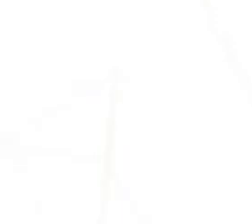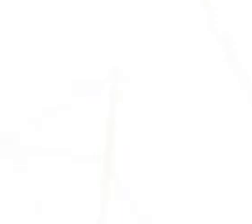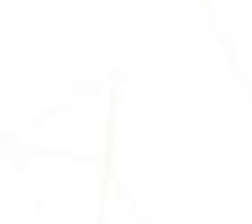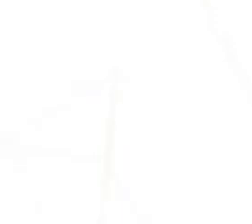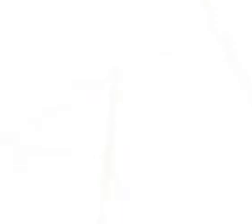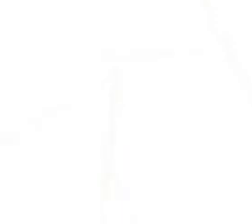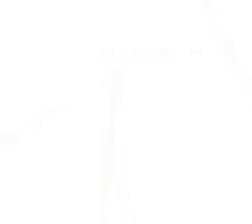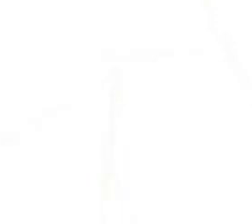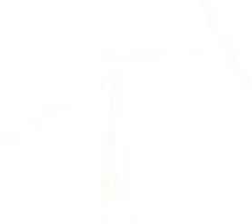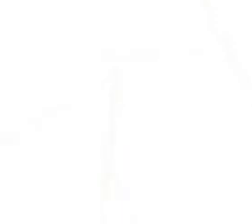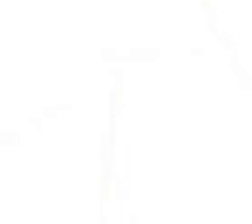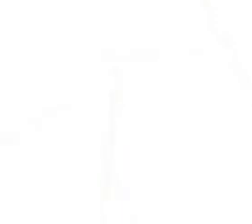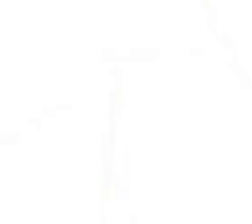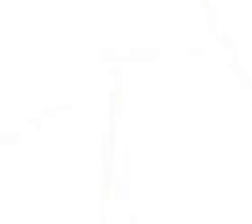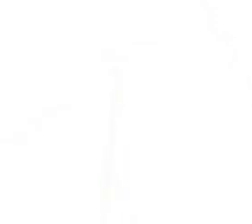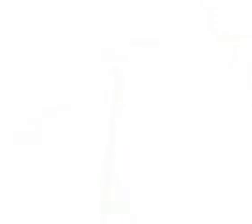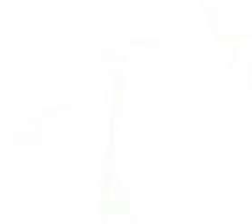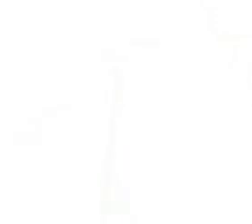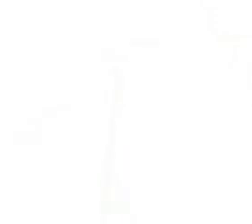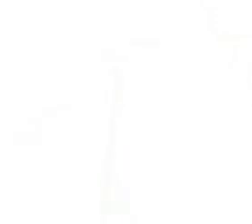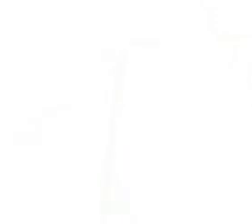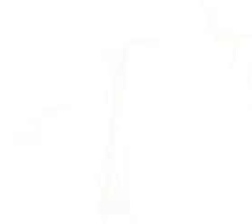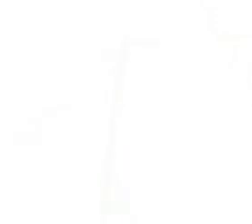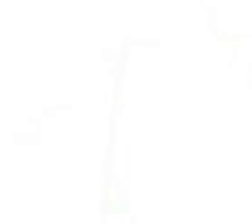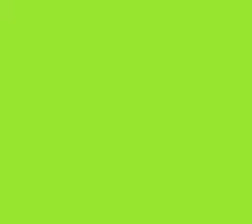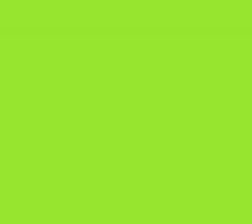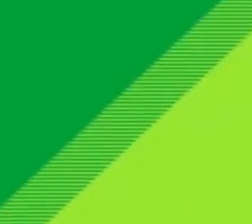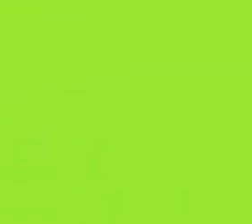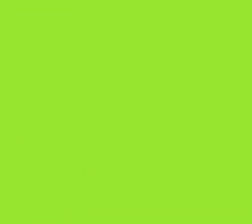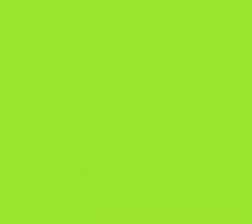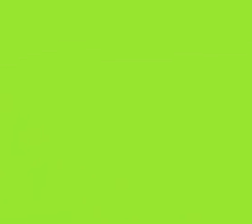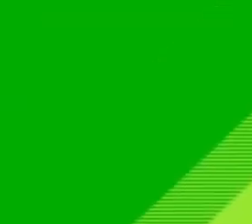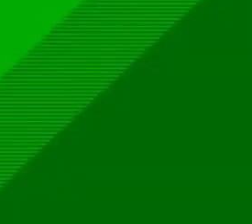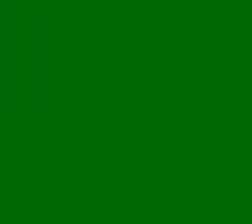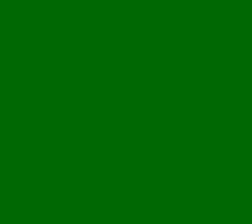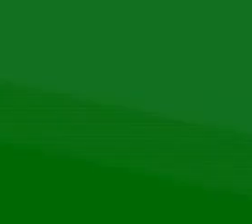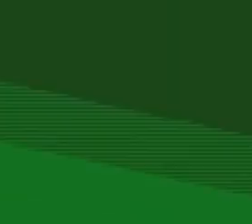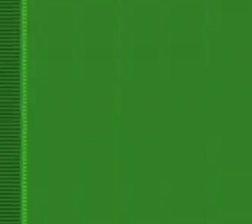Educação à distância, mudando realidades.